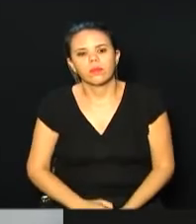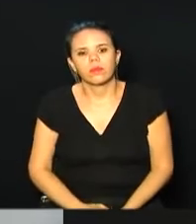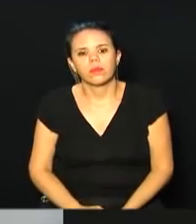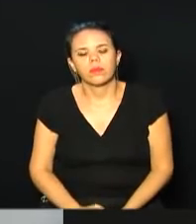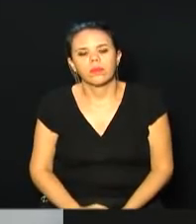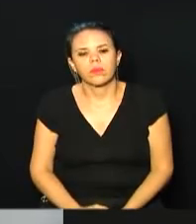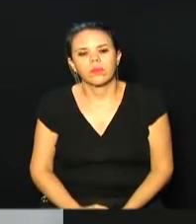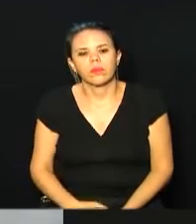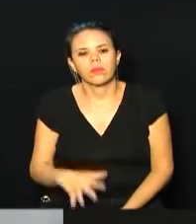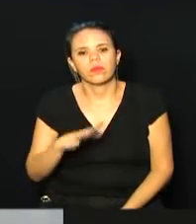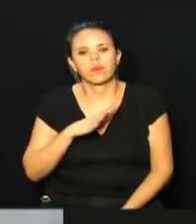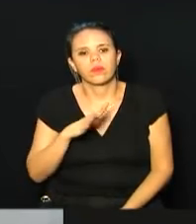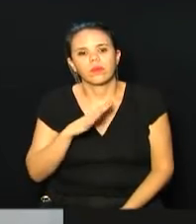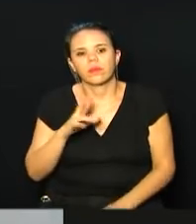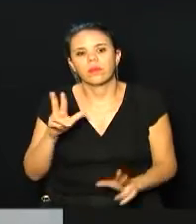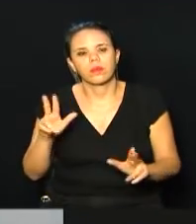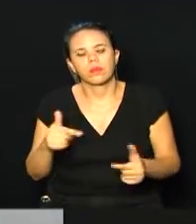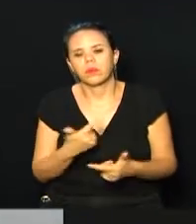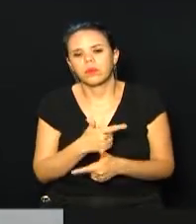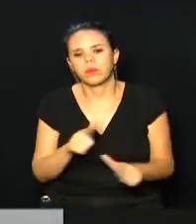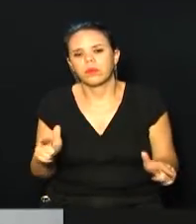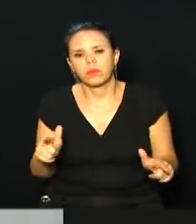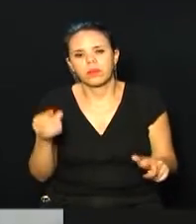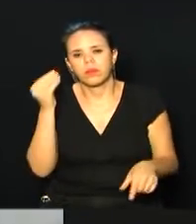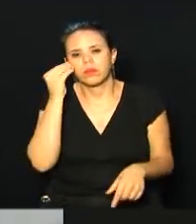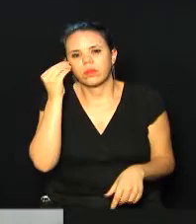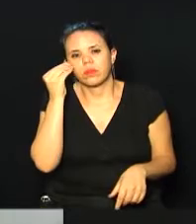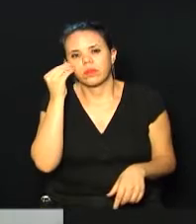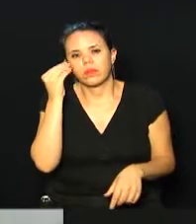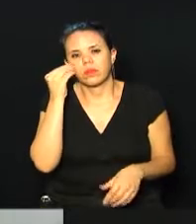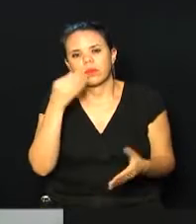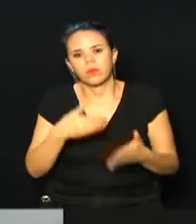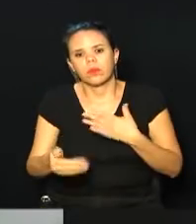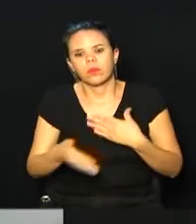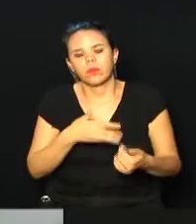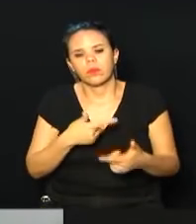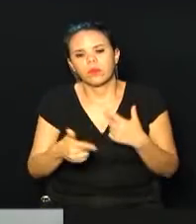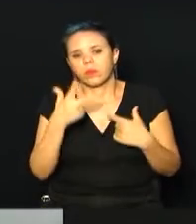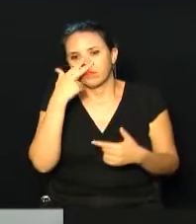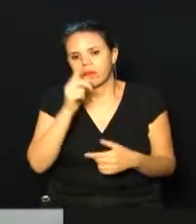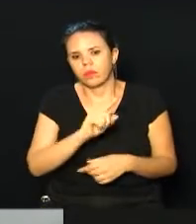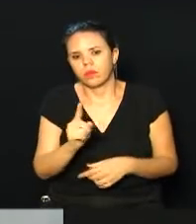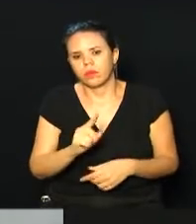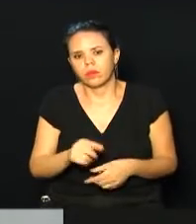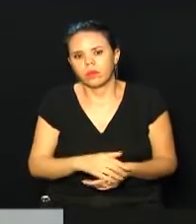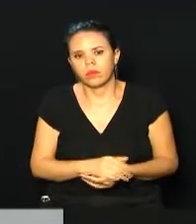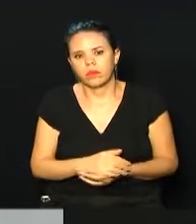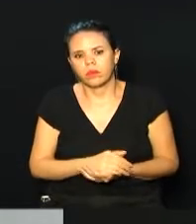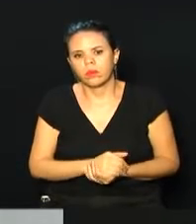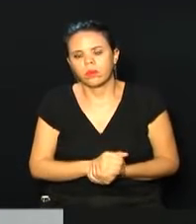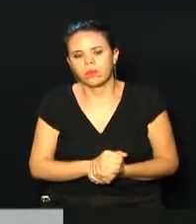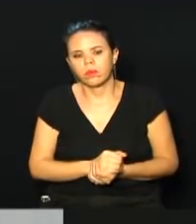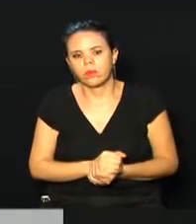E a cidade nunca havia experimentado qualquer coisa parecida com isso.